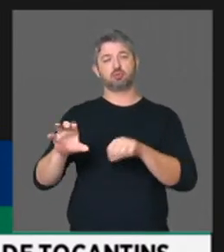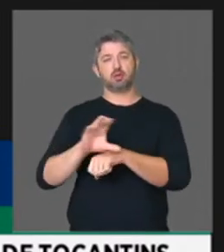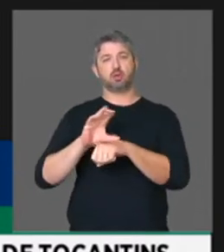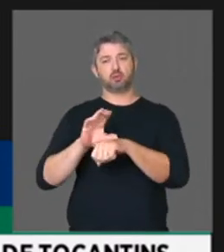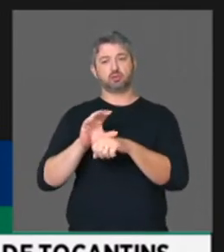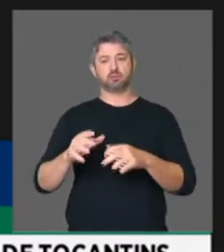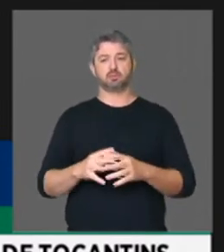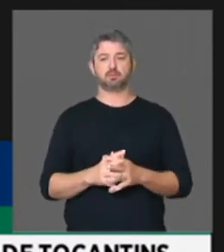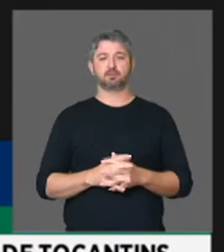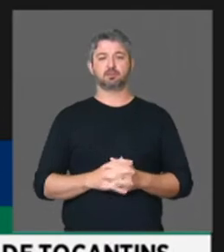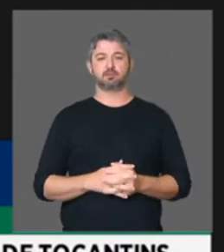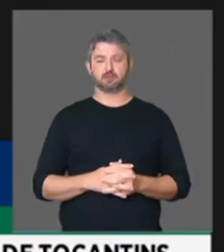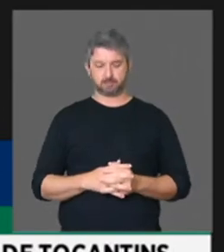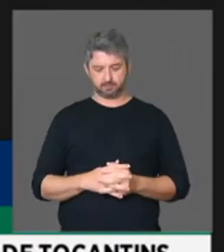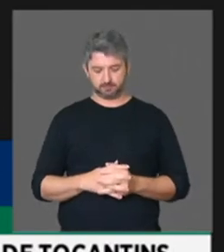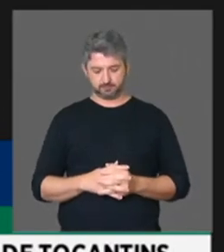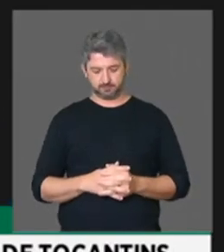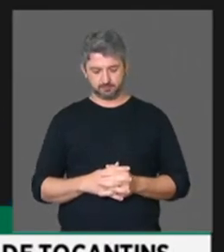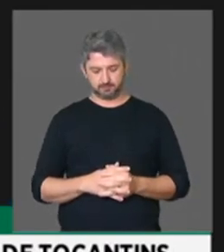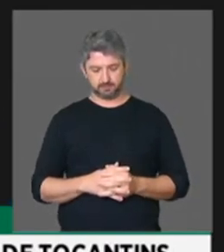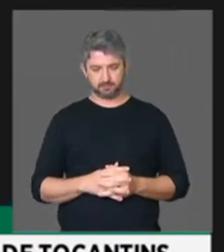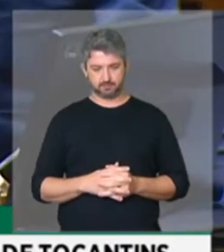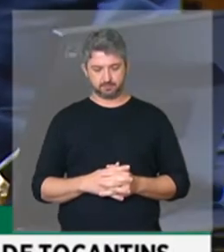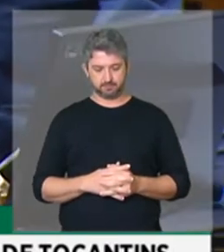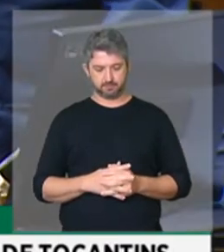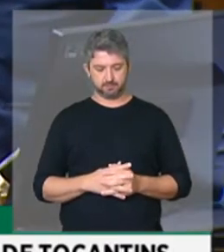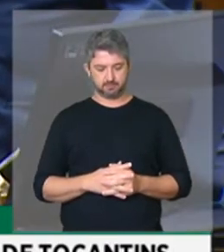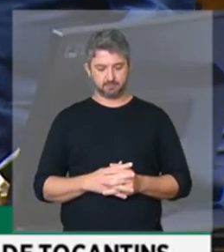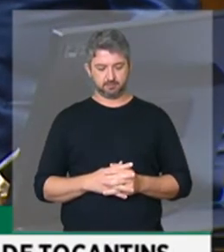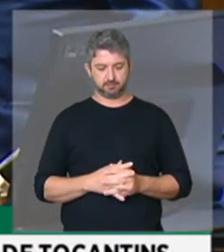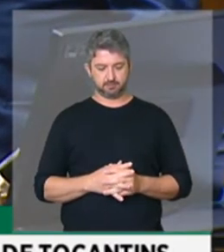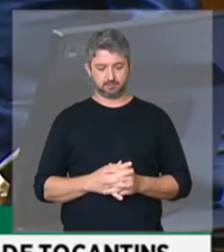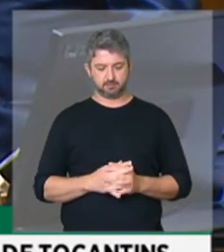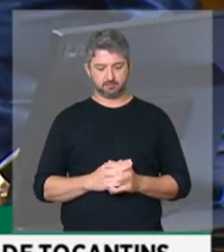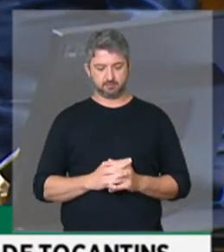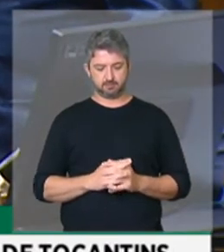a juridicidade do mesmo. Obrigado, presidente.